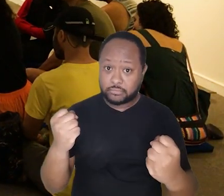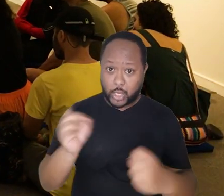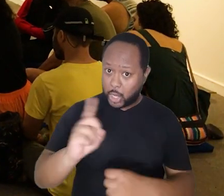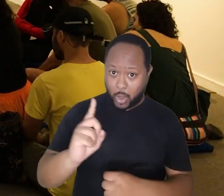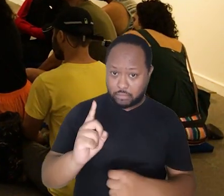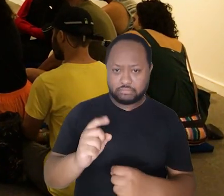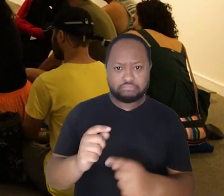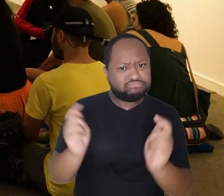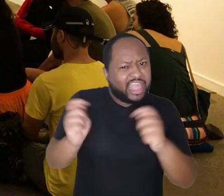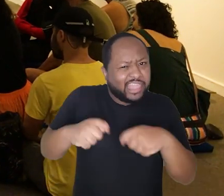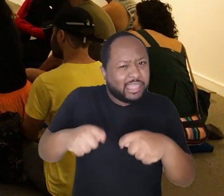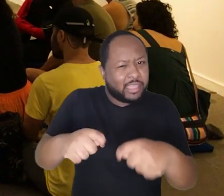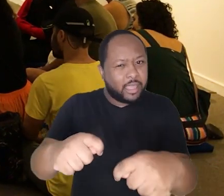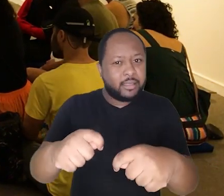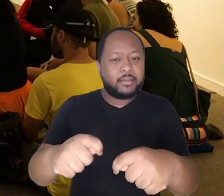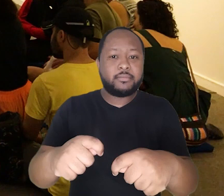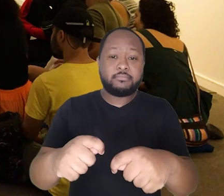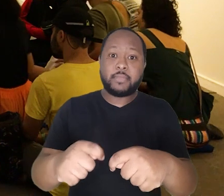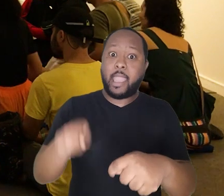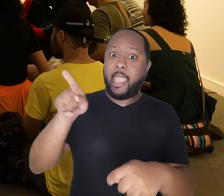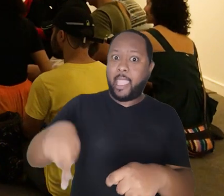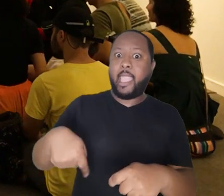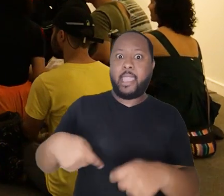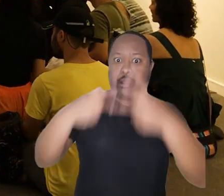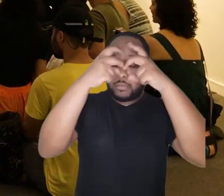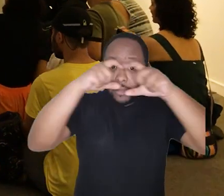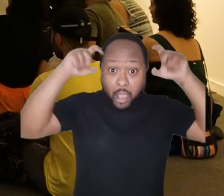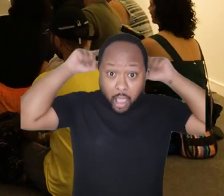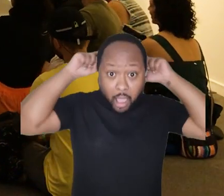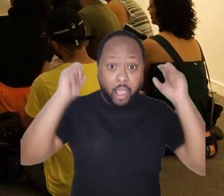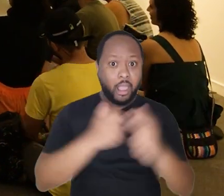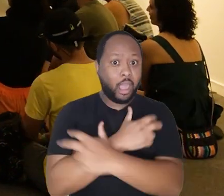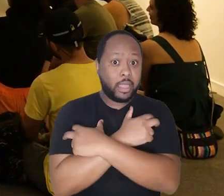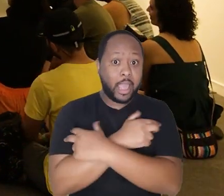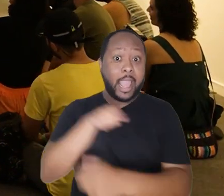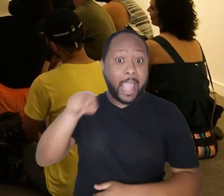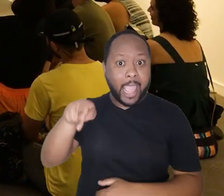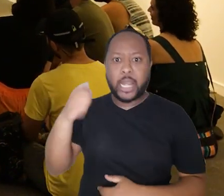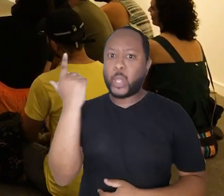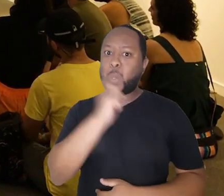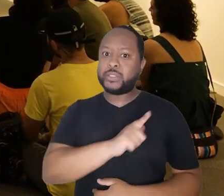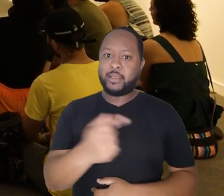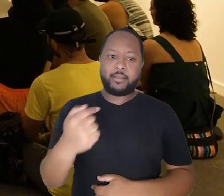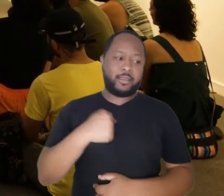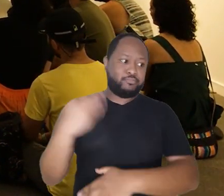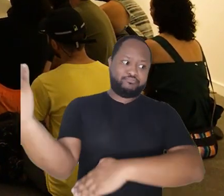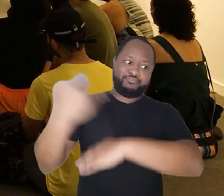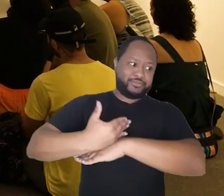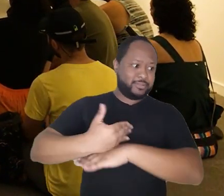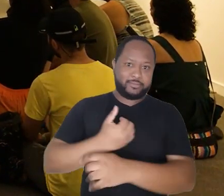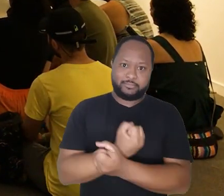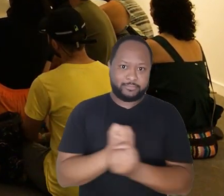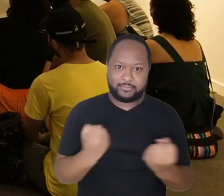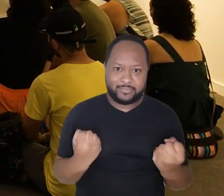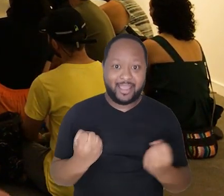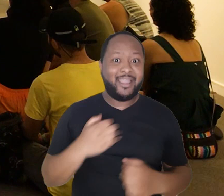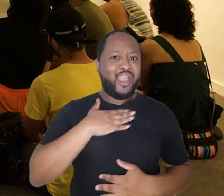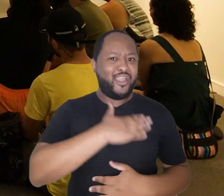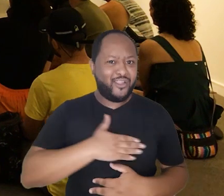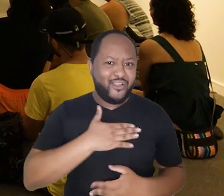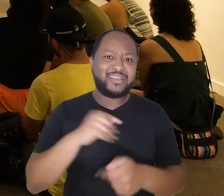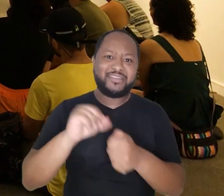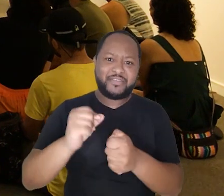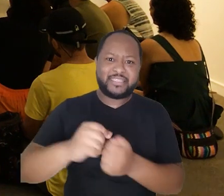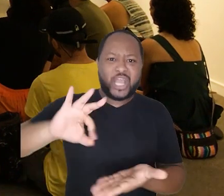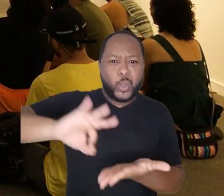Não? É possível, né? O Anansi é o Homem-Aranha. Eu não consigo, mas ele consegue. E o Anansi ele gostava muito de fazer essas costuras